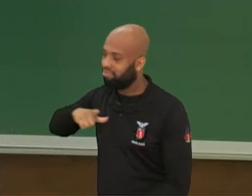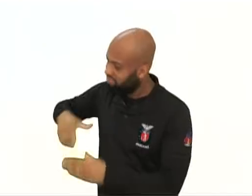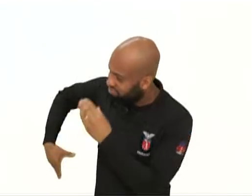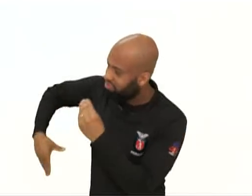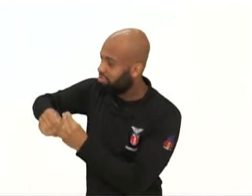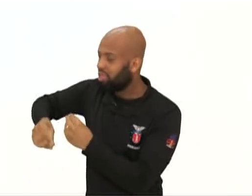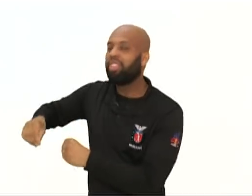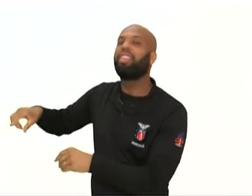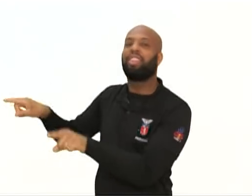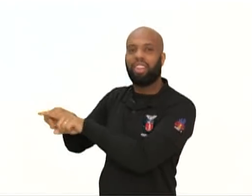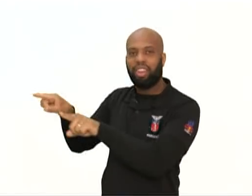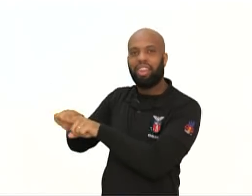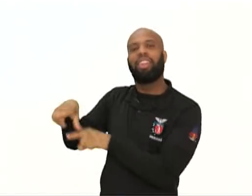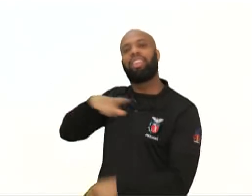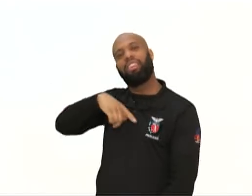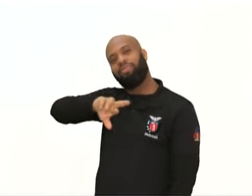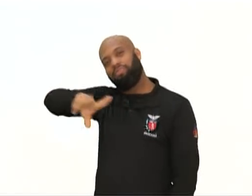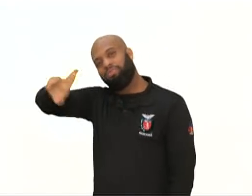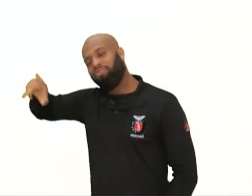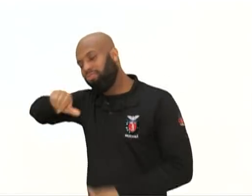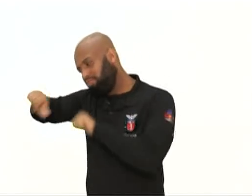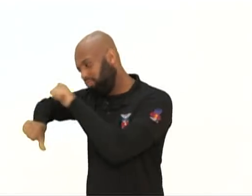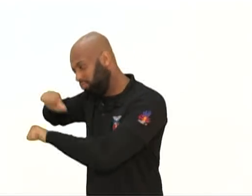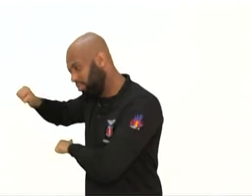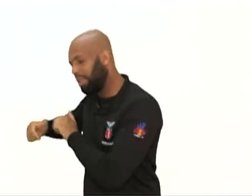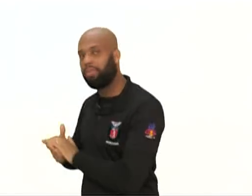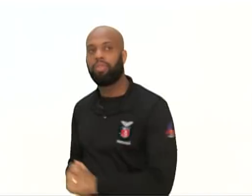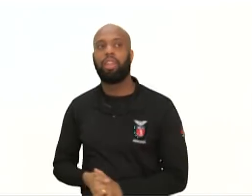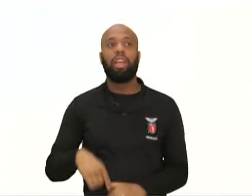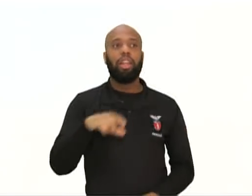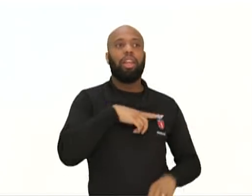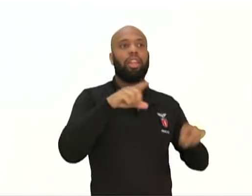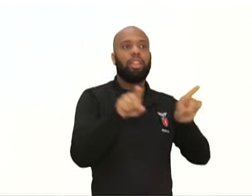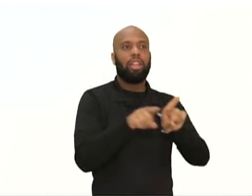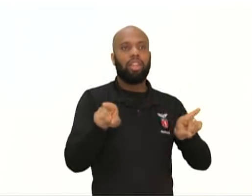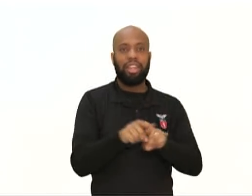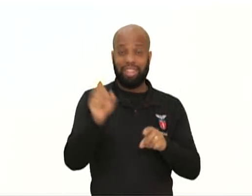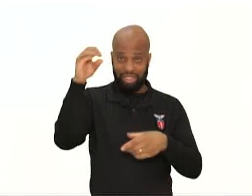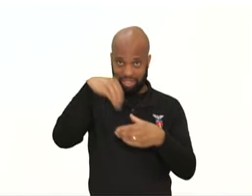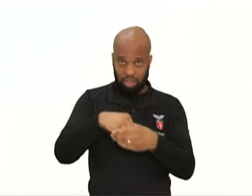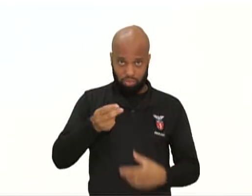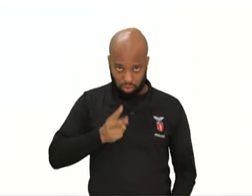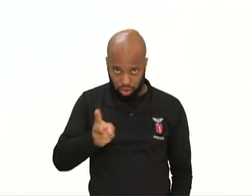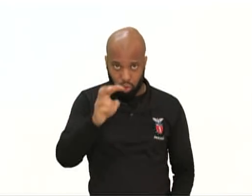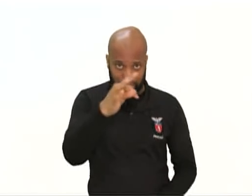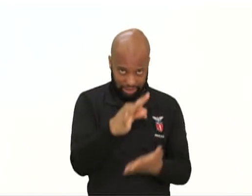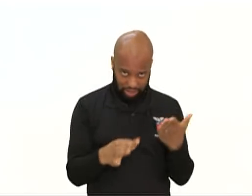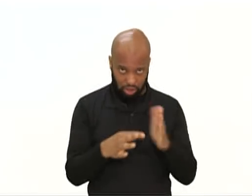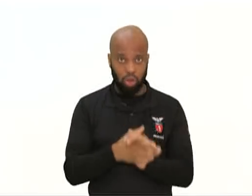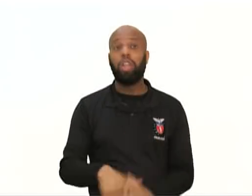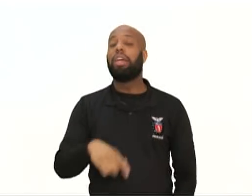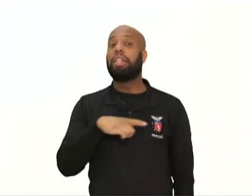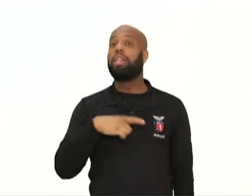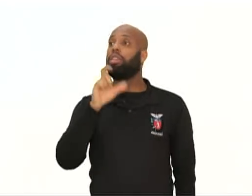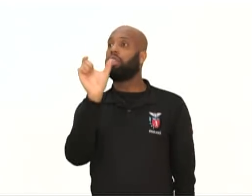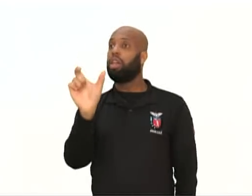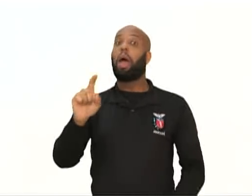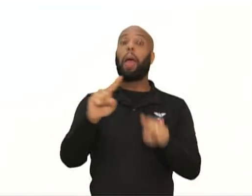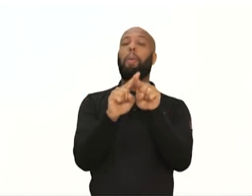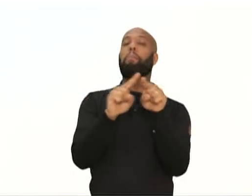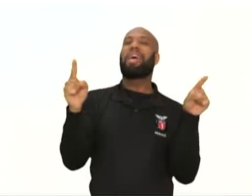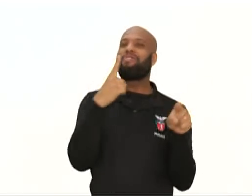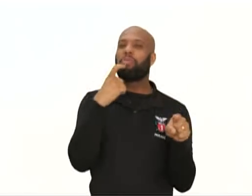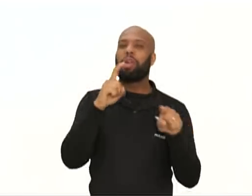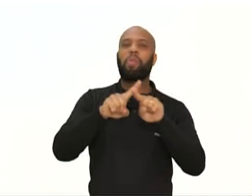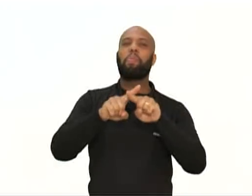E tivemos várias mudanças. Nós temos também ali, na continuação do texto, mas